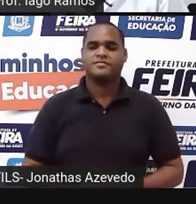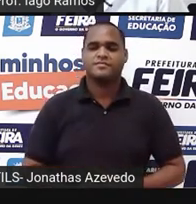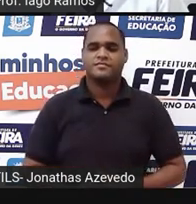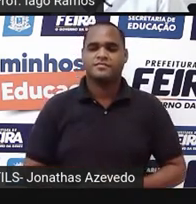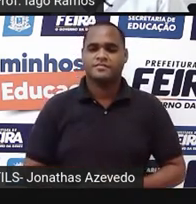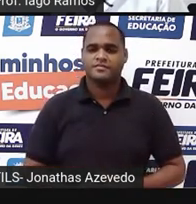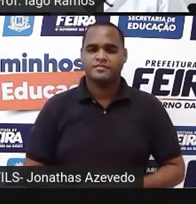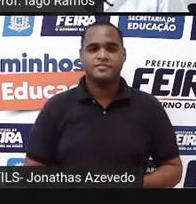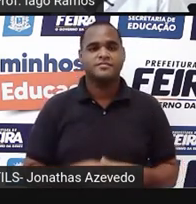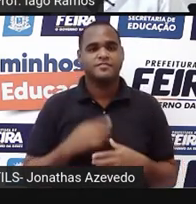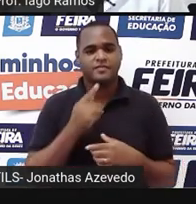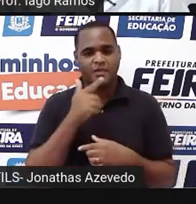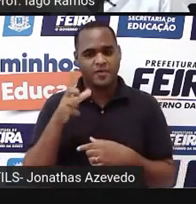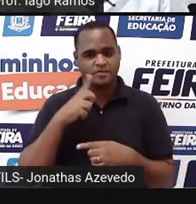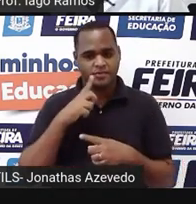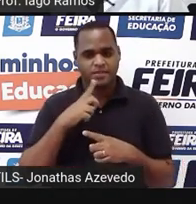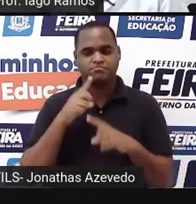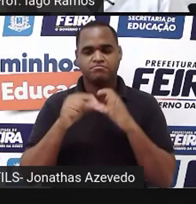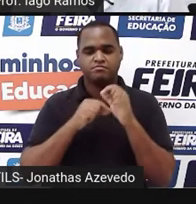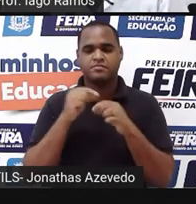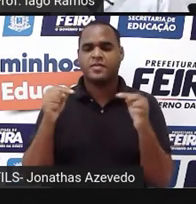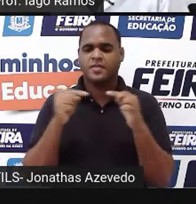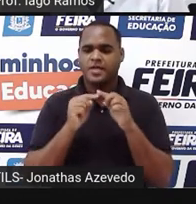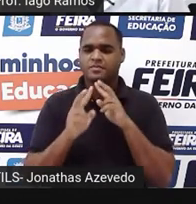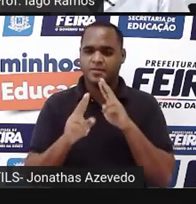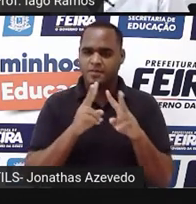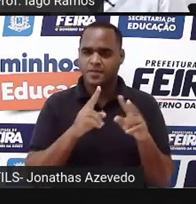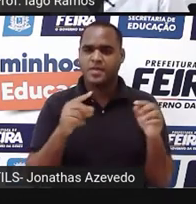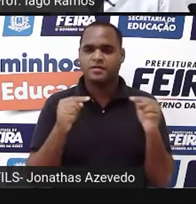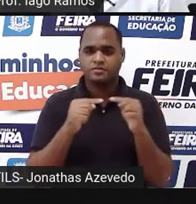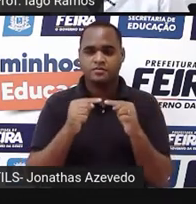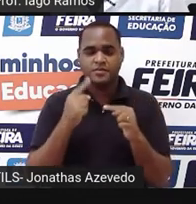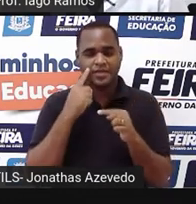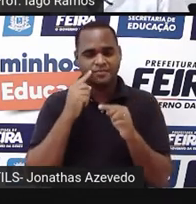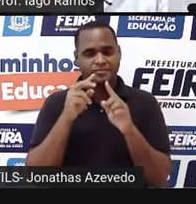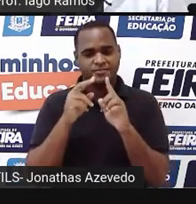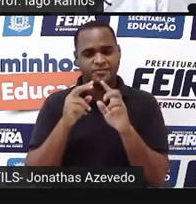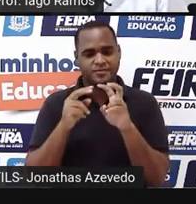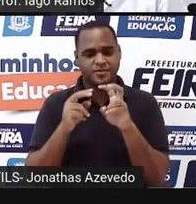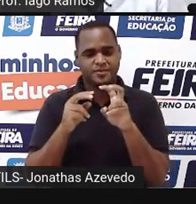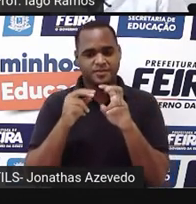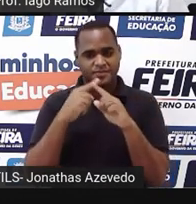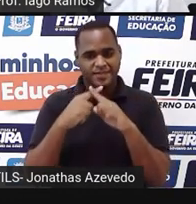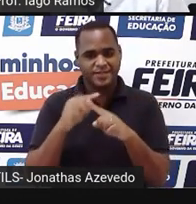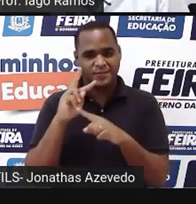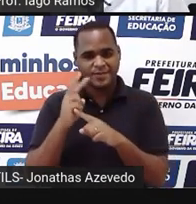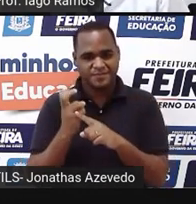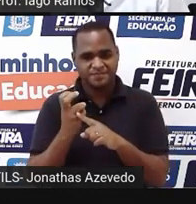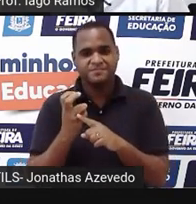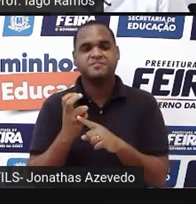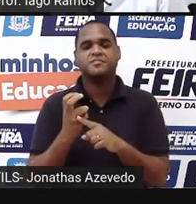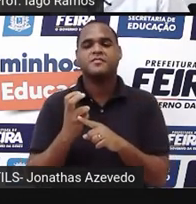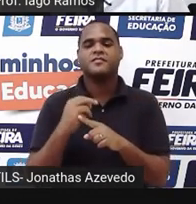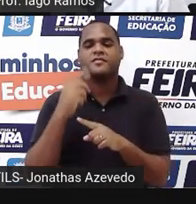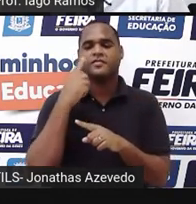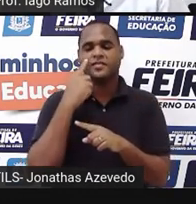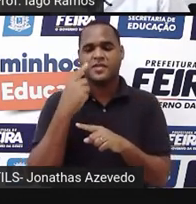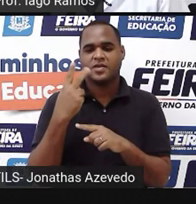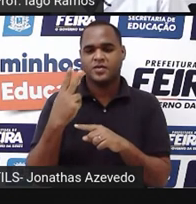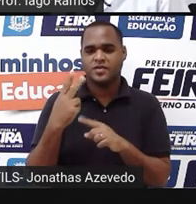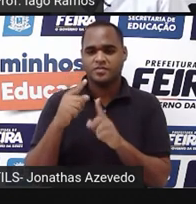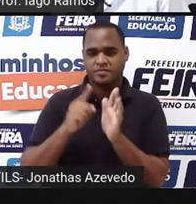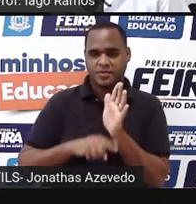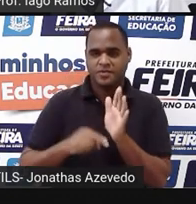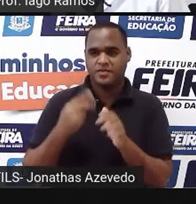A outra raiz é esse mesmo cálculo, só que onde tem o mais lá em cima, a gente vai usar o menos. Então vai ficar 2 menos